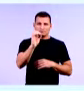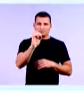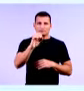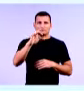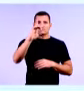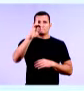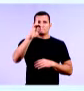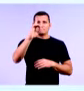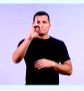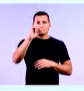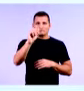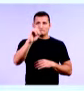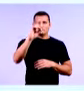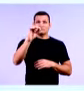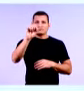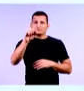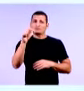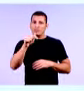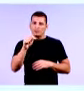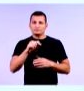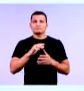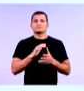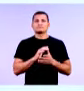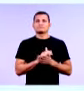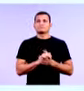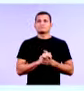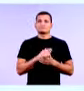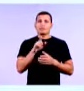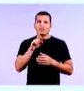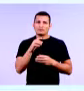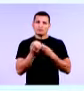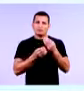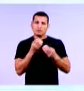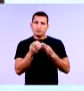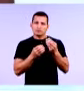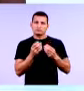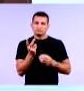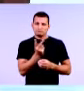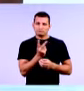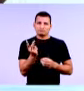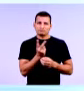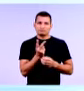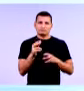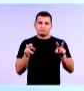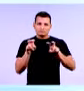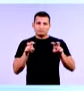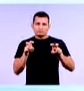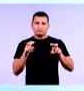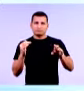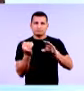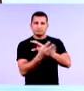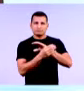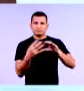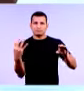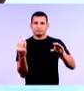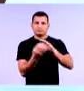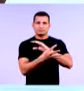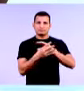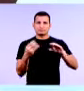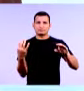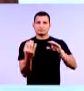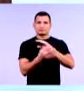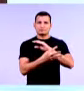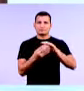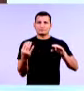Esses comandos chamam-se protocolos. Isso é exatamente a maneira como eles transmitem os dados. Então, o computador vai transmitir, manda um comando de